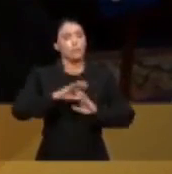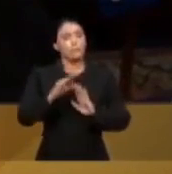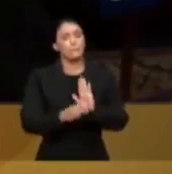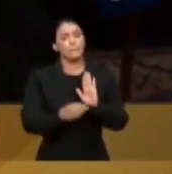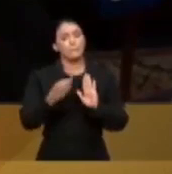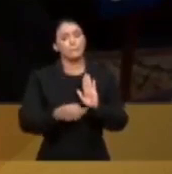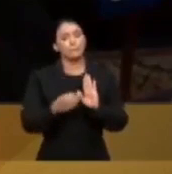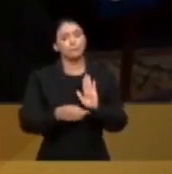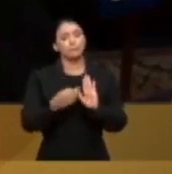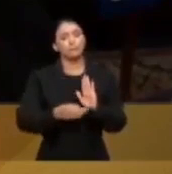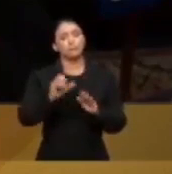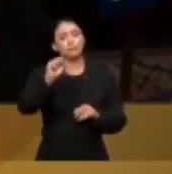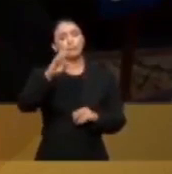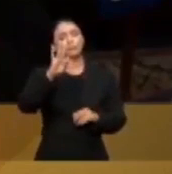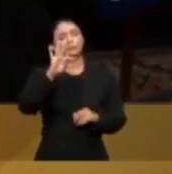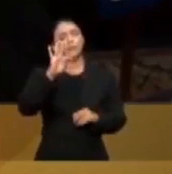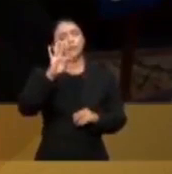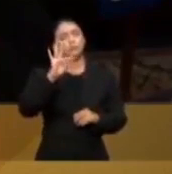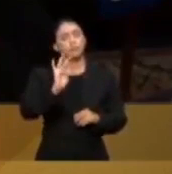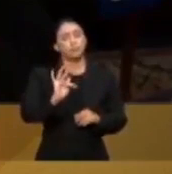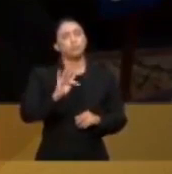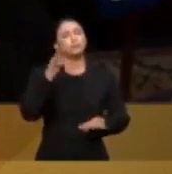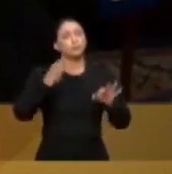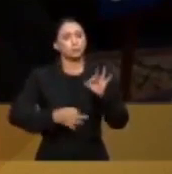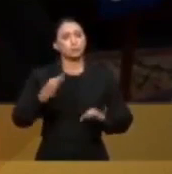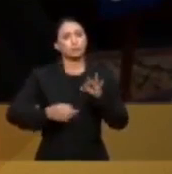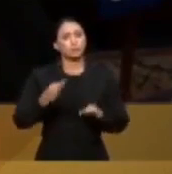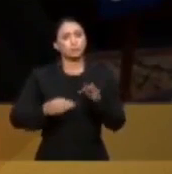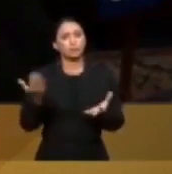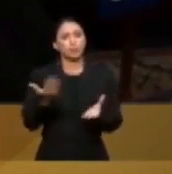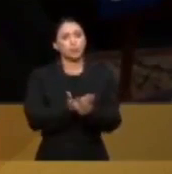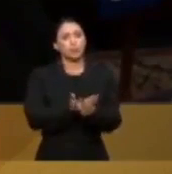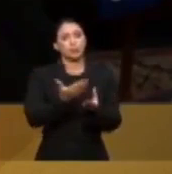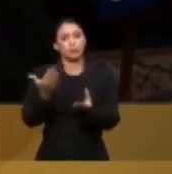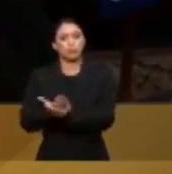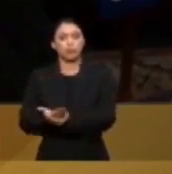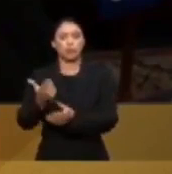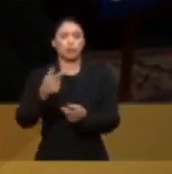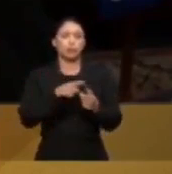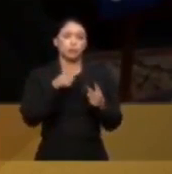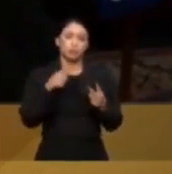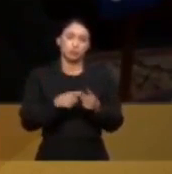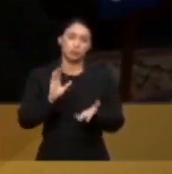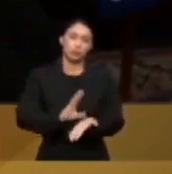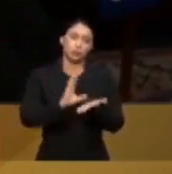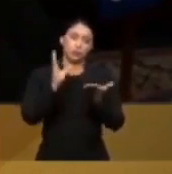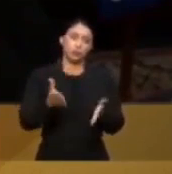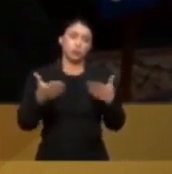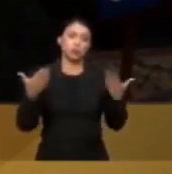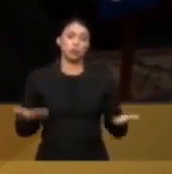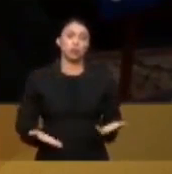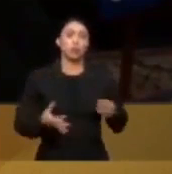originária do Supremo Tribunal para julgar as ações contra ambos os conselhos. A questio juris é definir